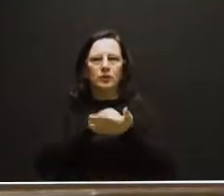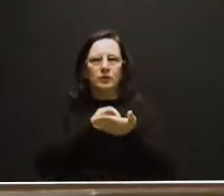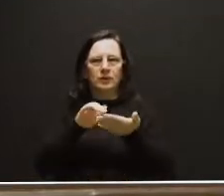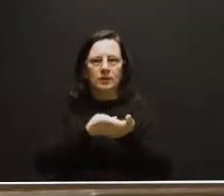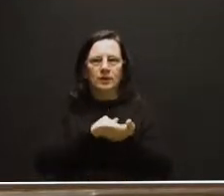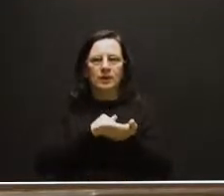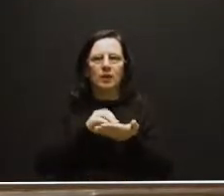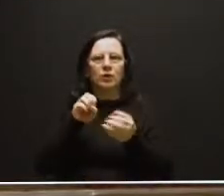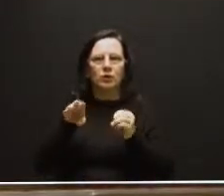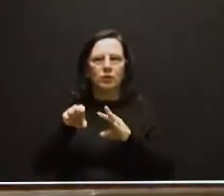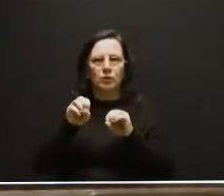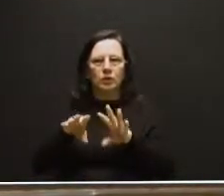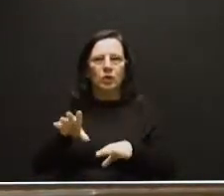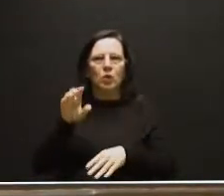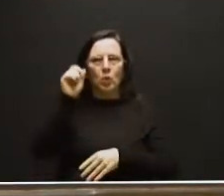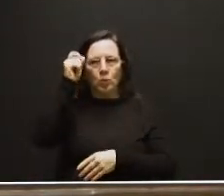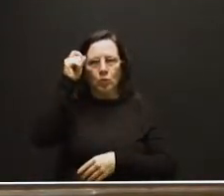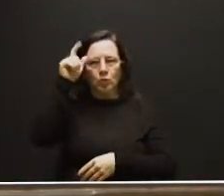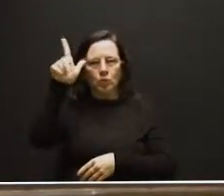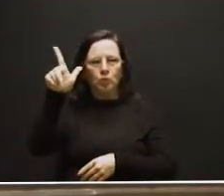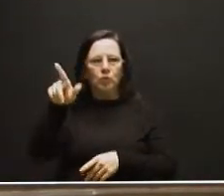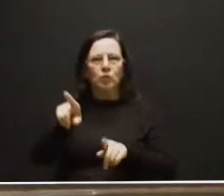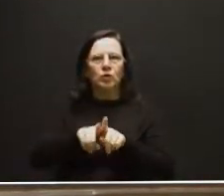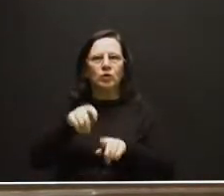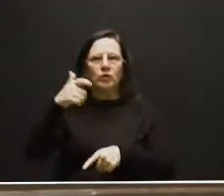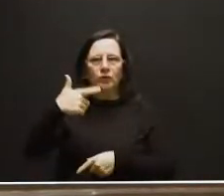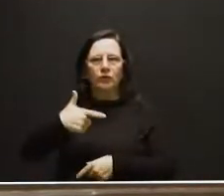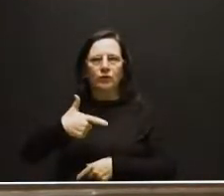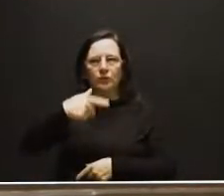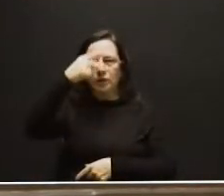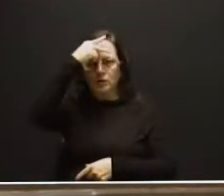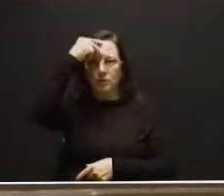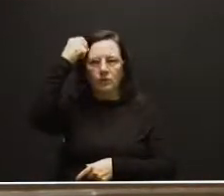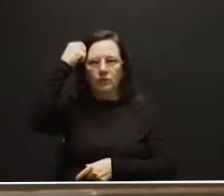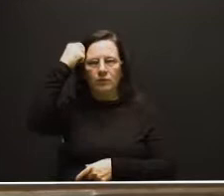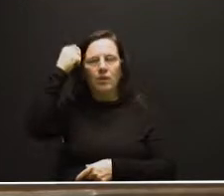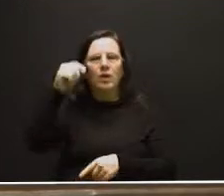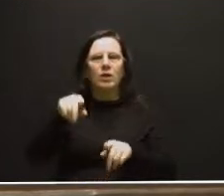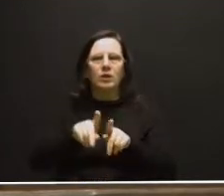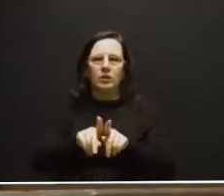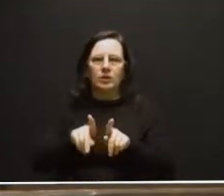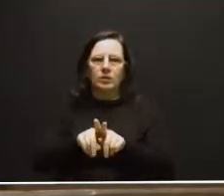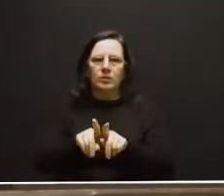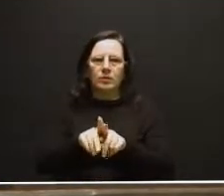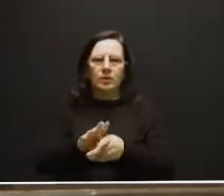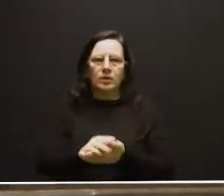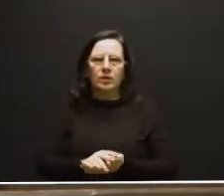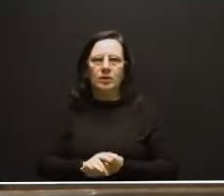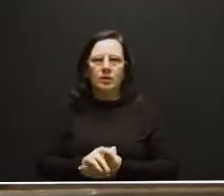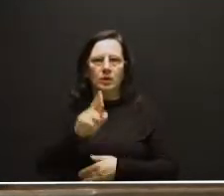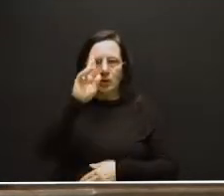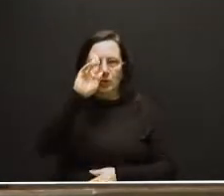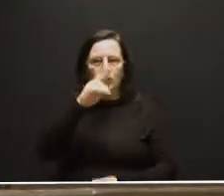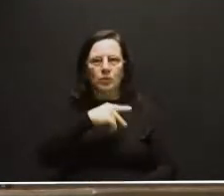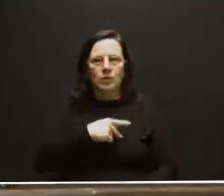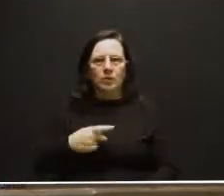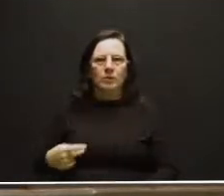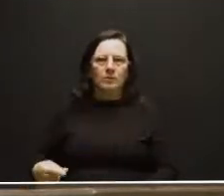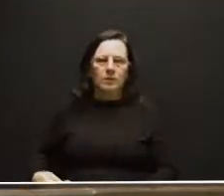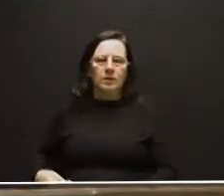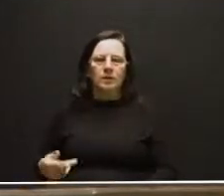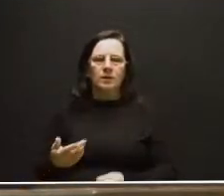de educação cultura e esse prefeito e 77 então o presidente é